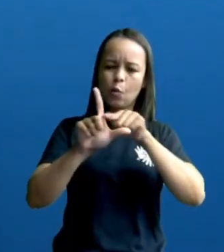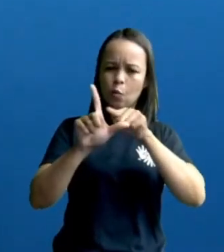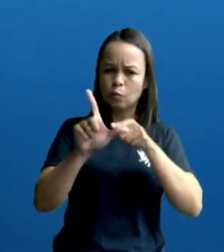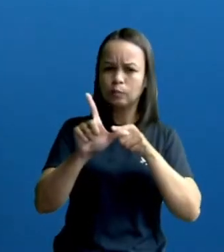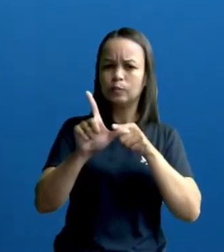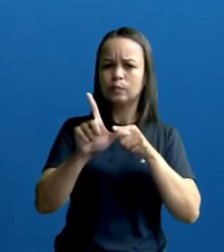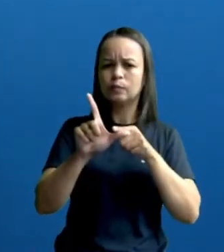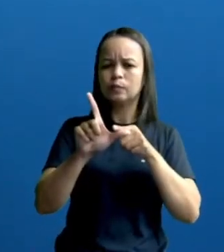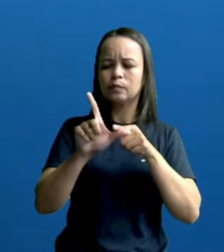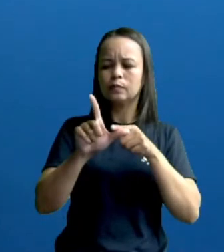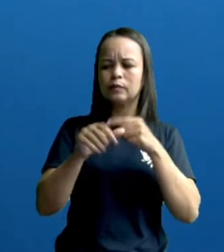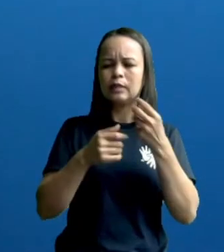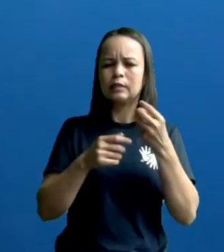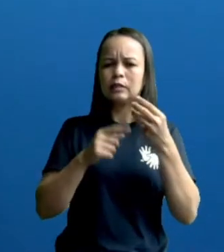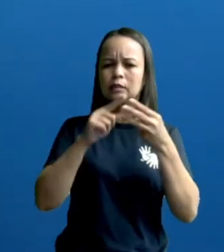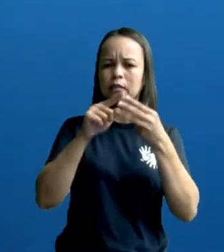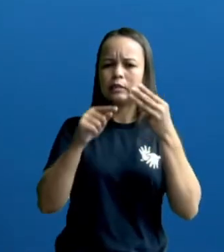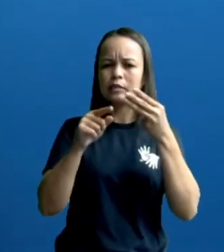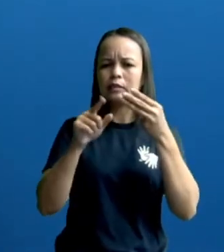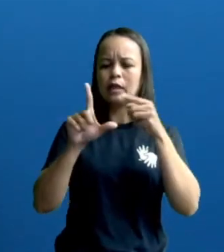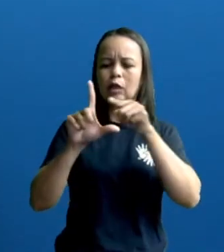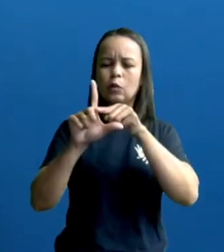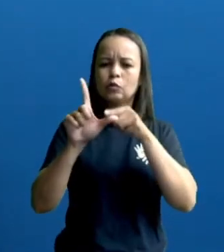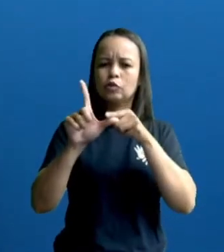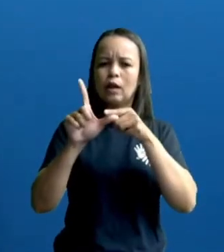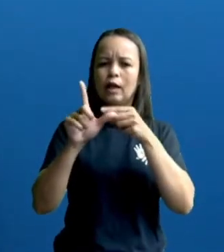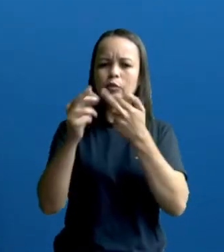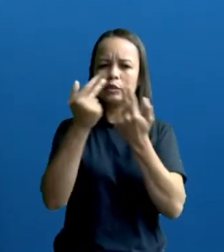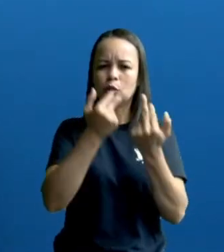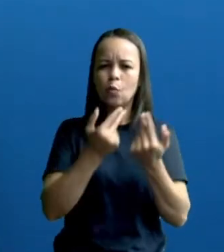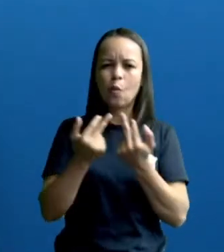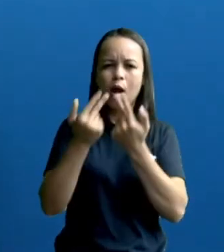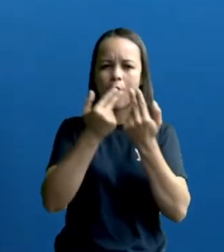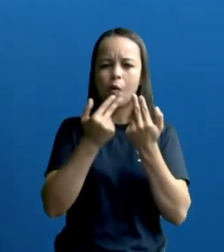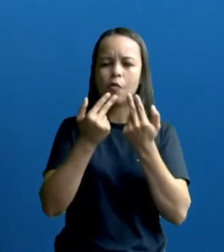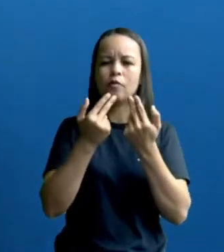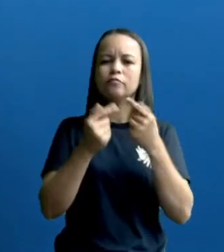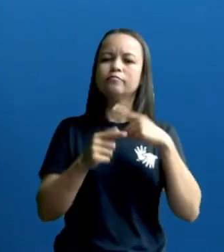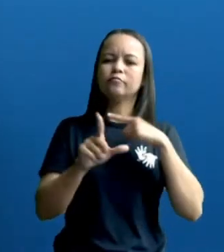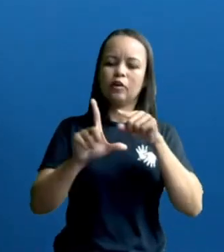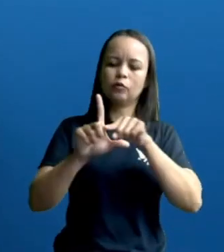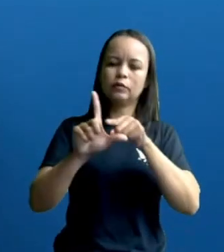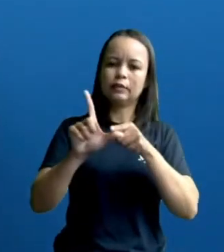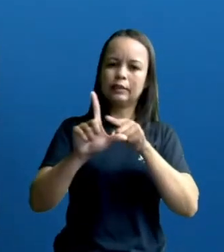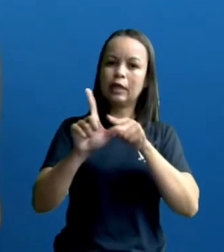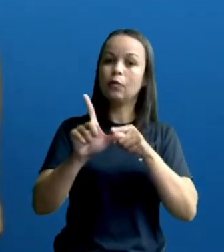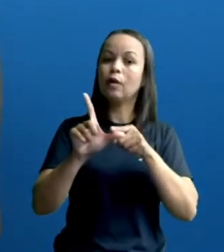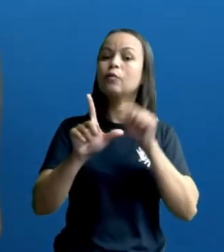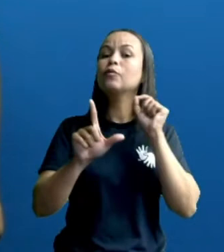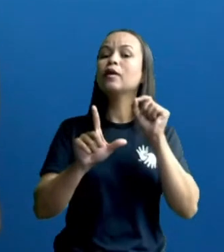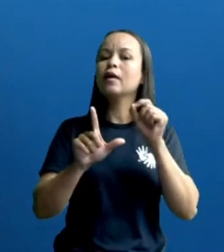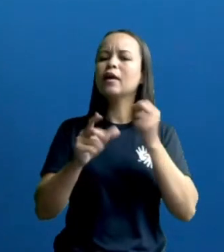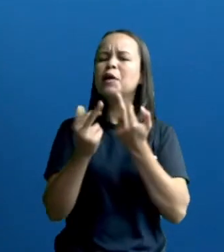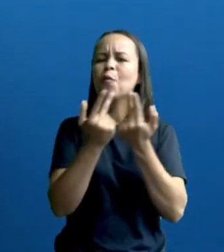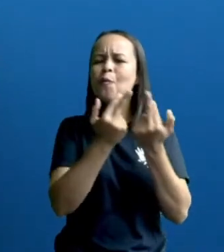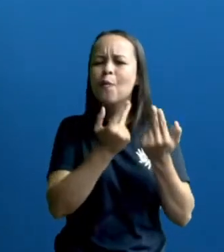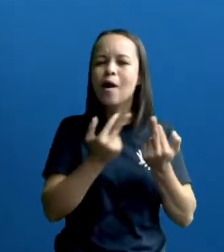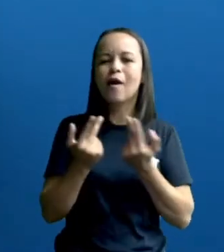um triângulo que tem os 3 lados iguais vão ter os ângulos